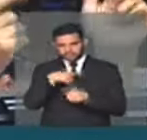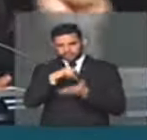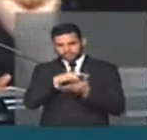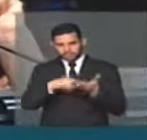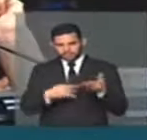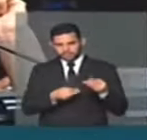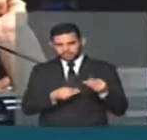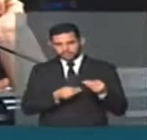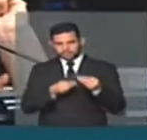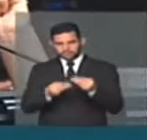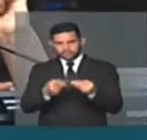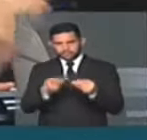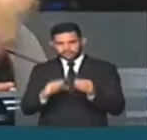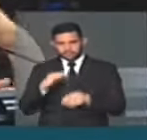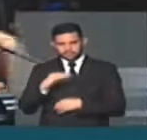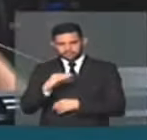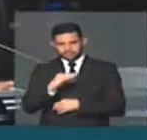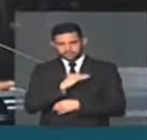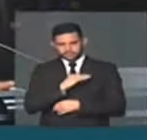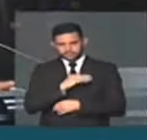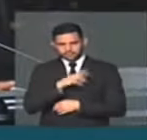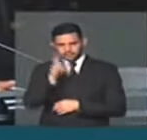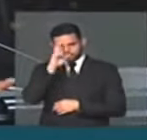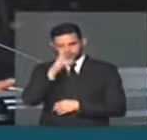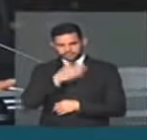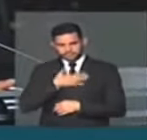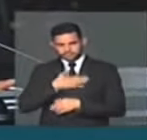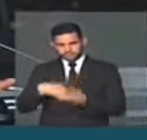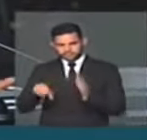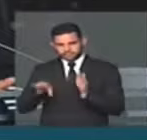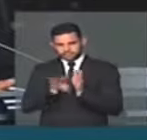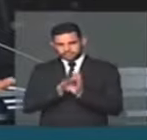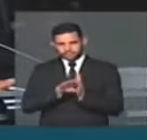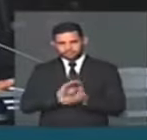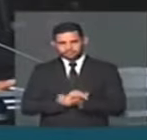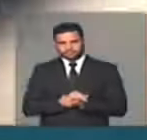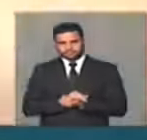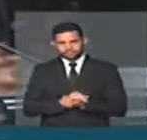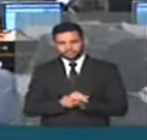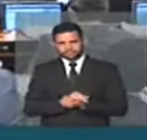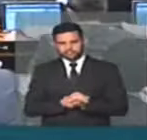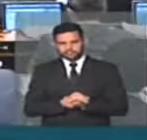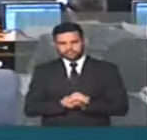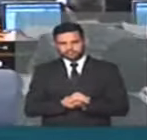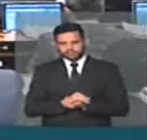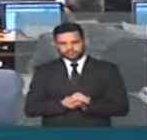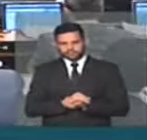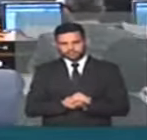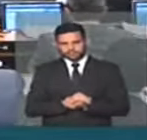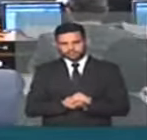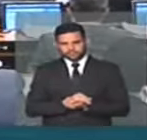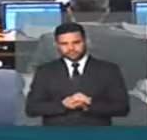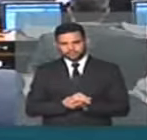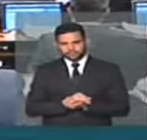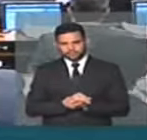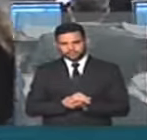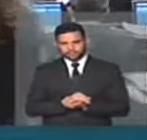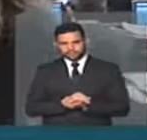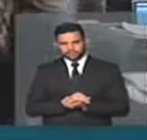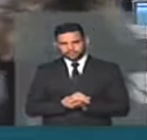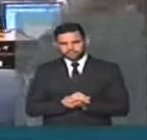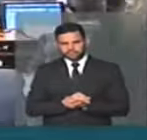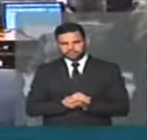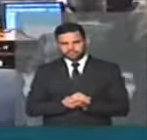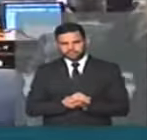uma documentação a essa comissão. Eu queria saber de Vossa Excelência. Não, não chegou. Deputado Efraim Filho, Vossa Excelência tem a palavra por até 5 minutos. Partimos para a fase de encaminhamento e votação,